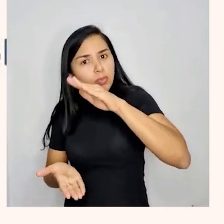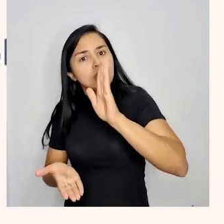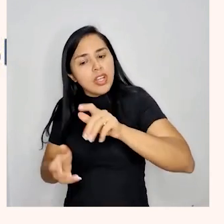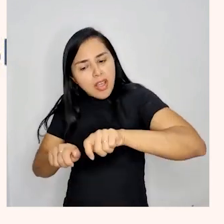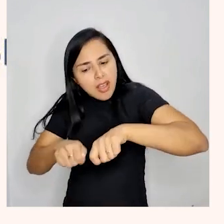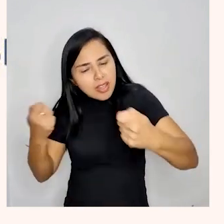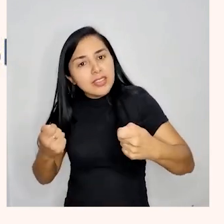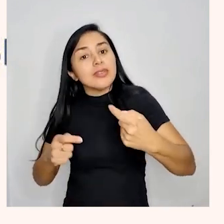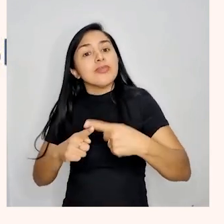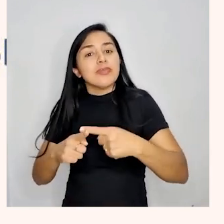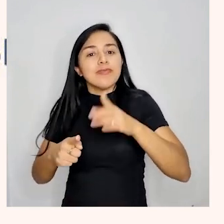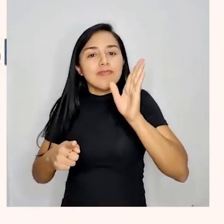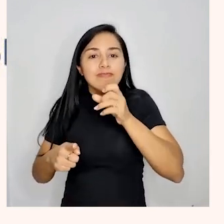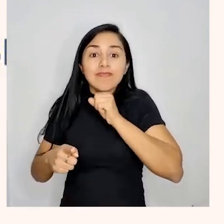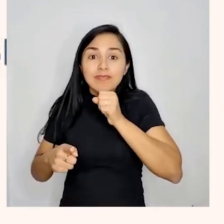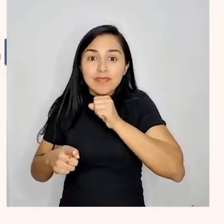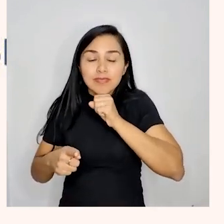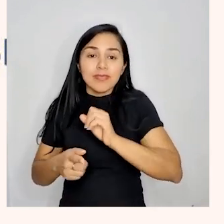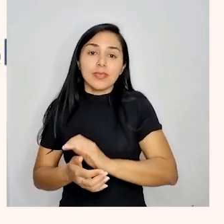carvões caem,